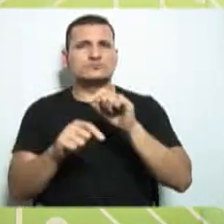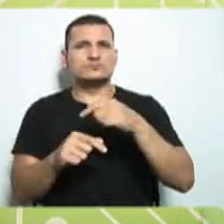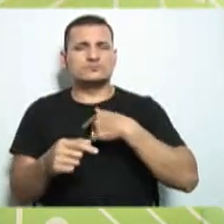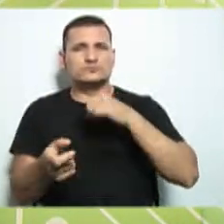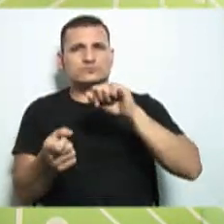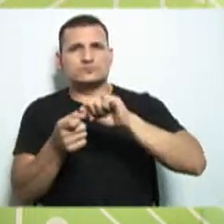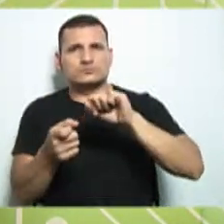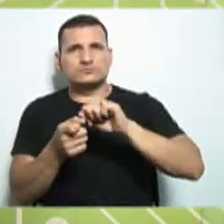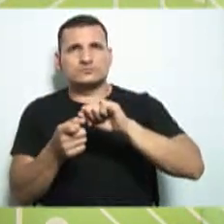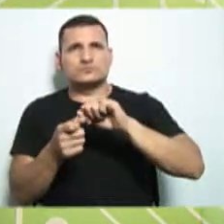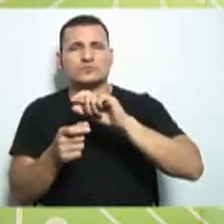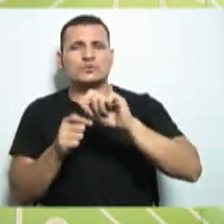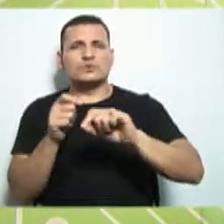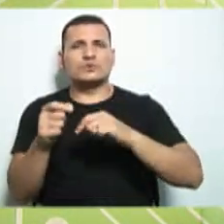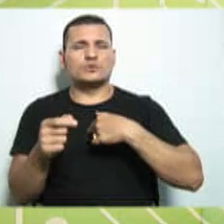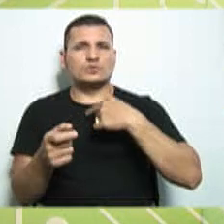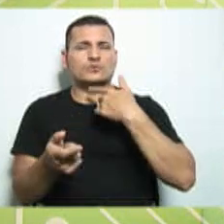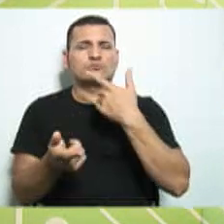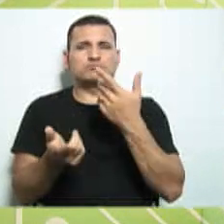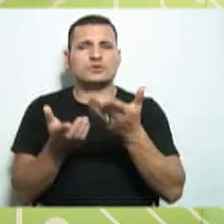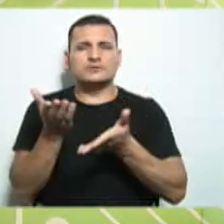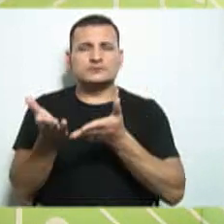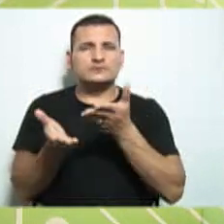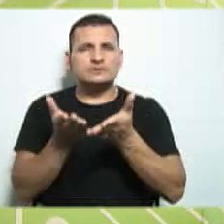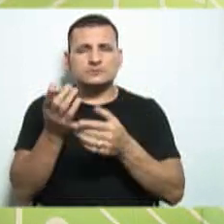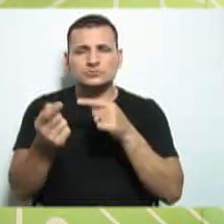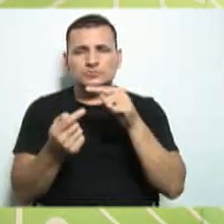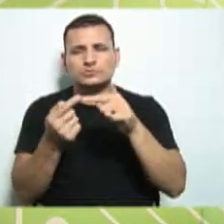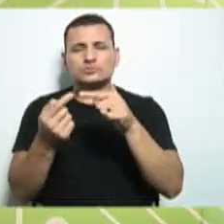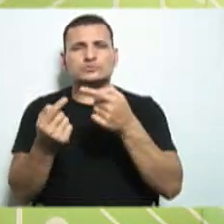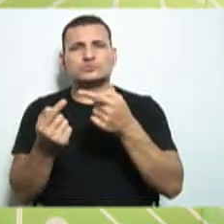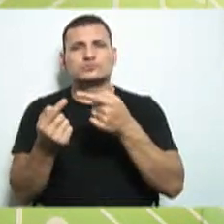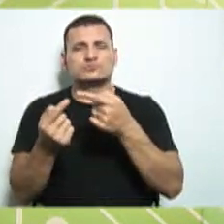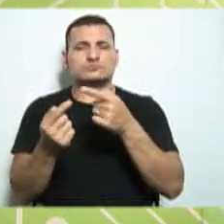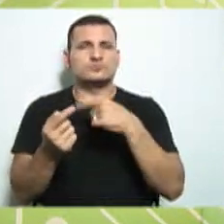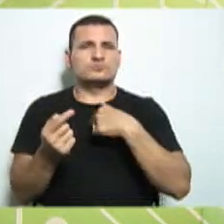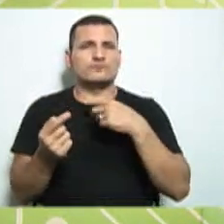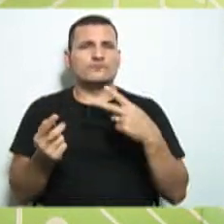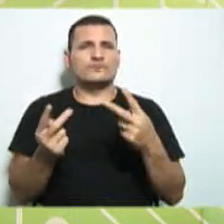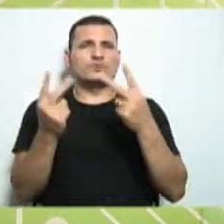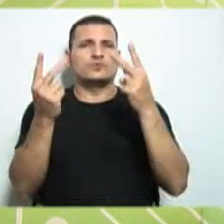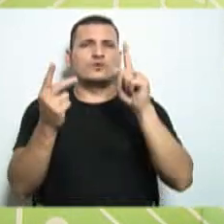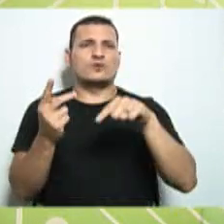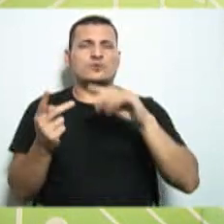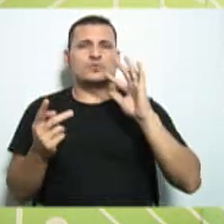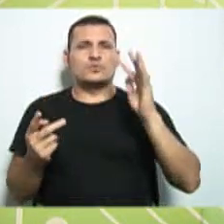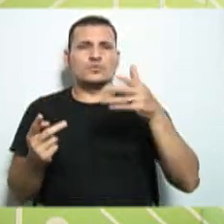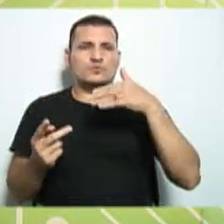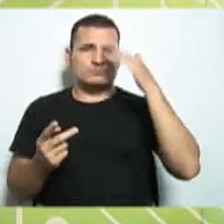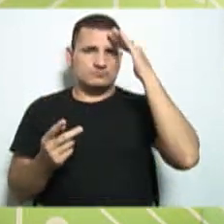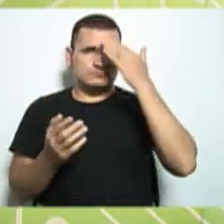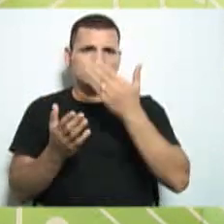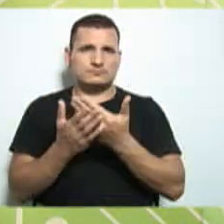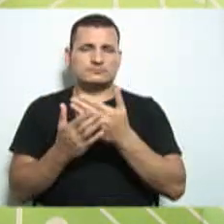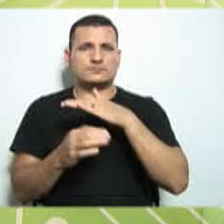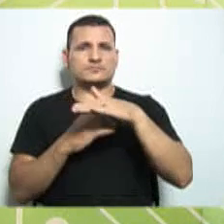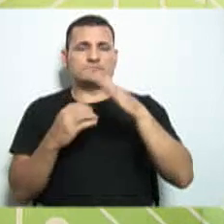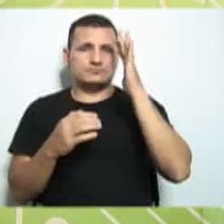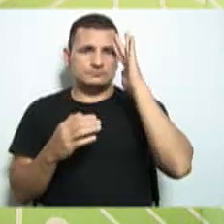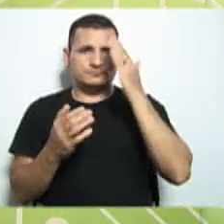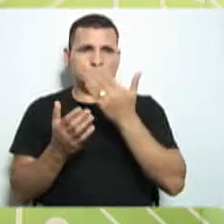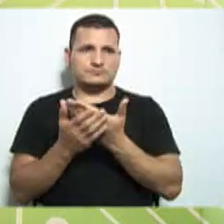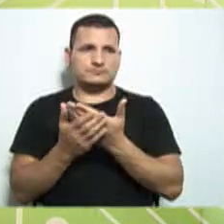que eu faço para atender esses objetivos. E os meus valores é tudo aquilo que eu acredito, que a organização acredita ser,